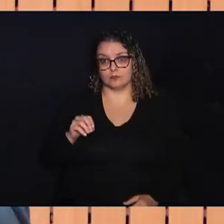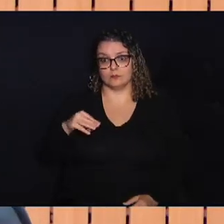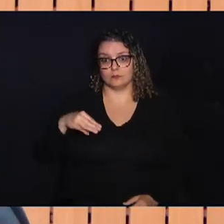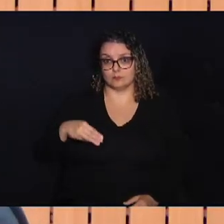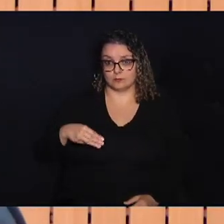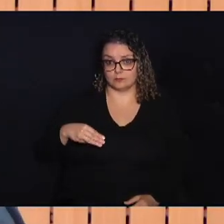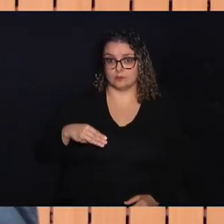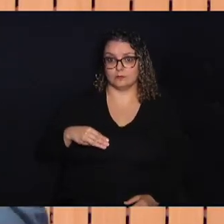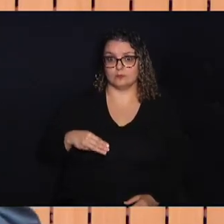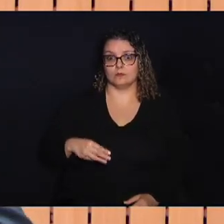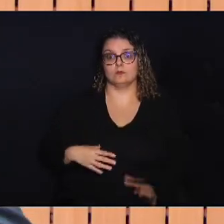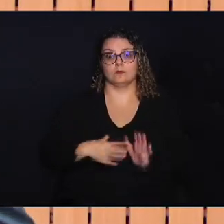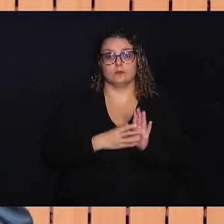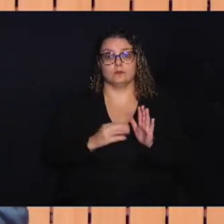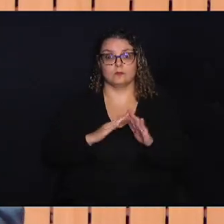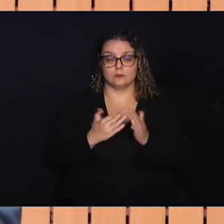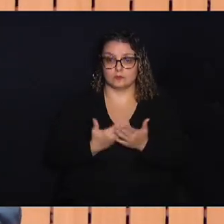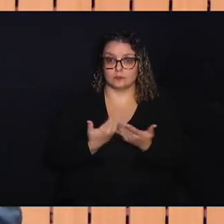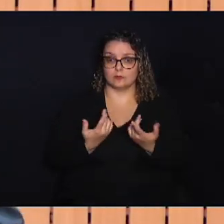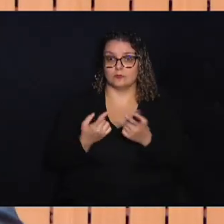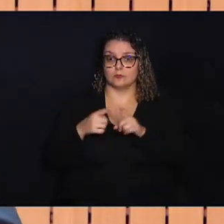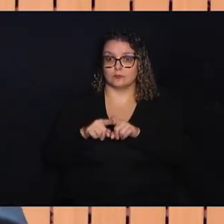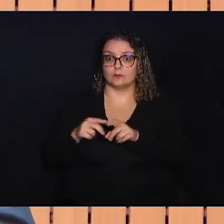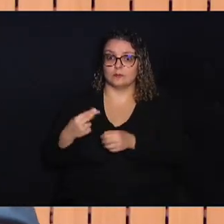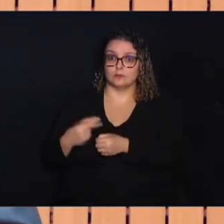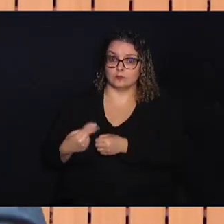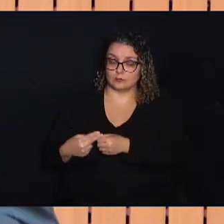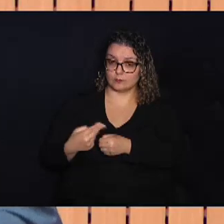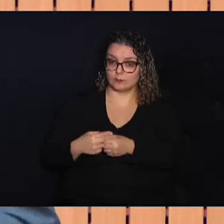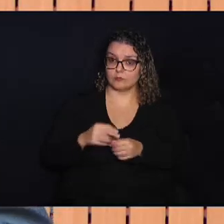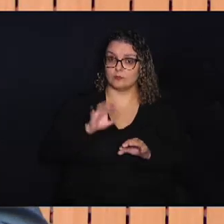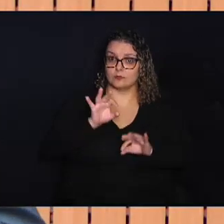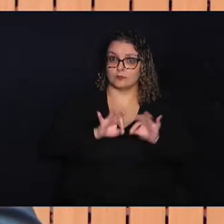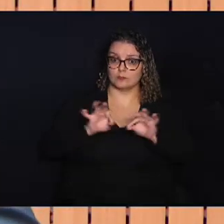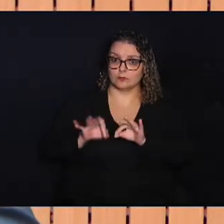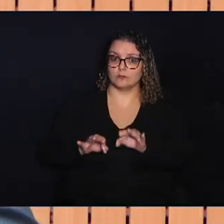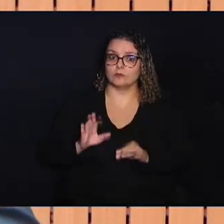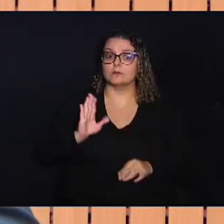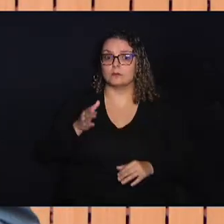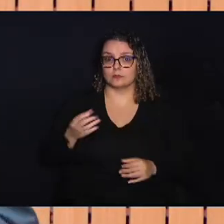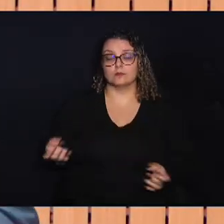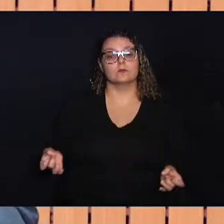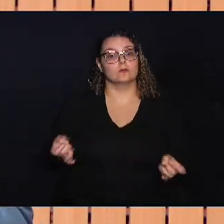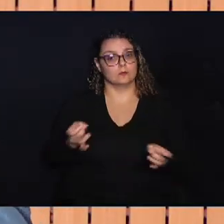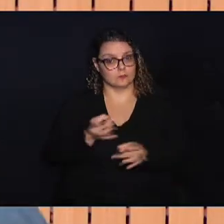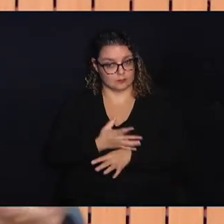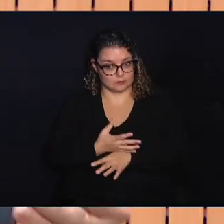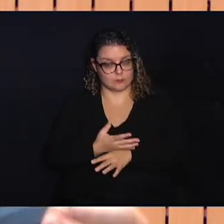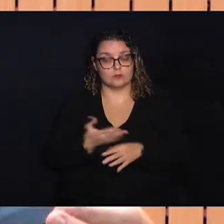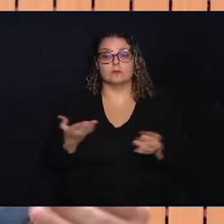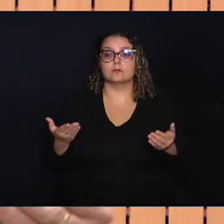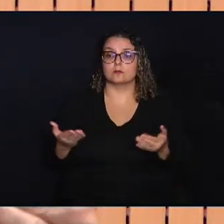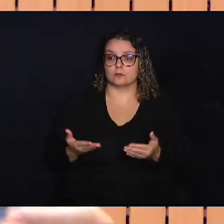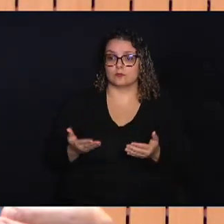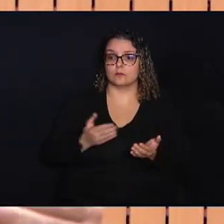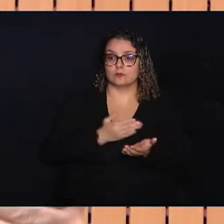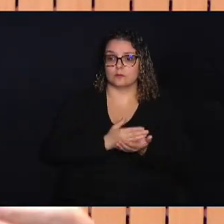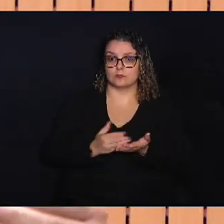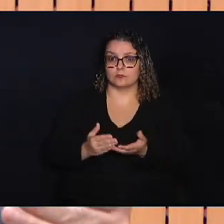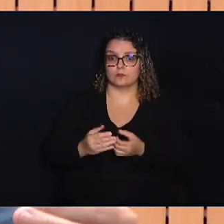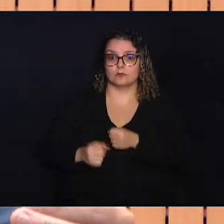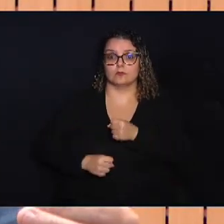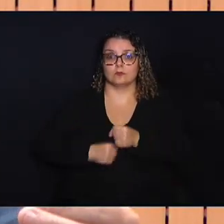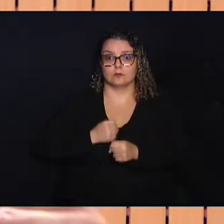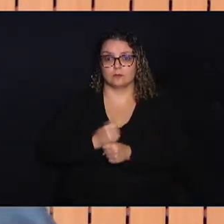unidade modelo escola, em parceria com a Unicamp. O projeto já está pronto e agora, no início do ano,